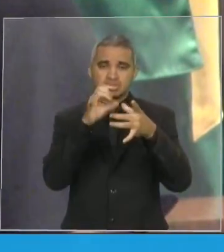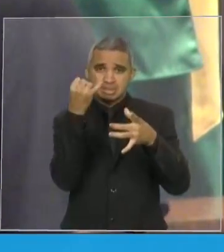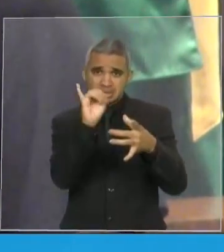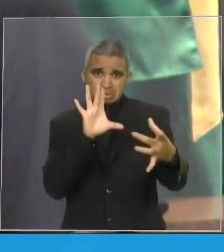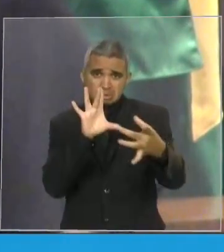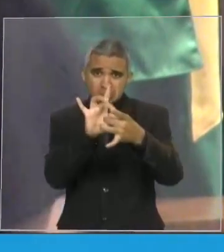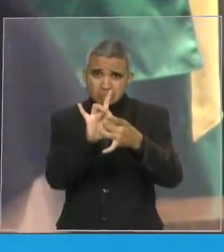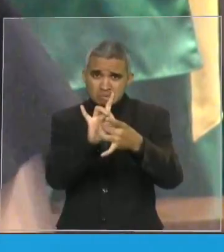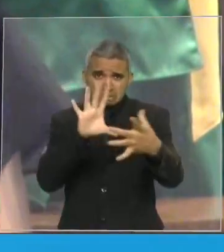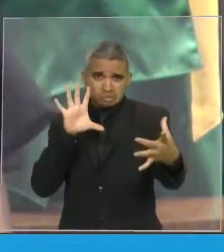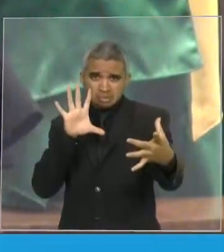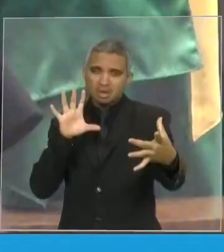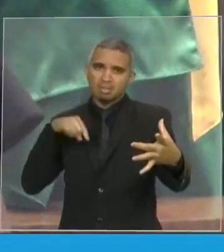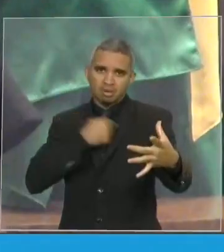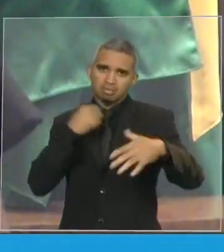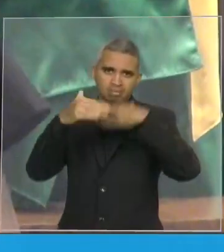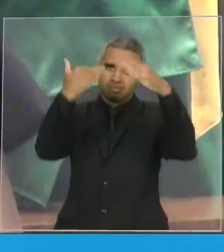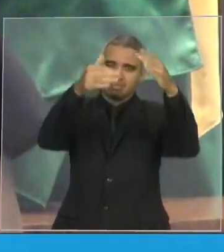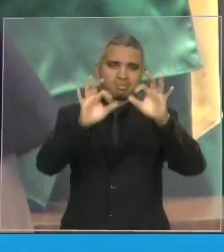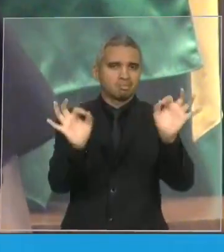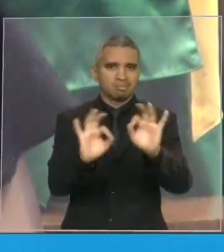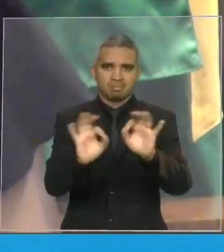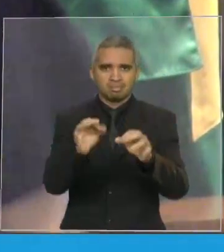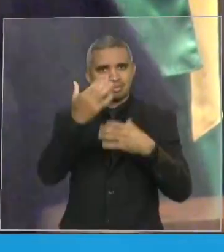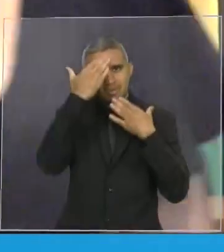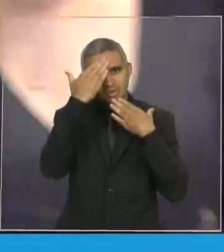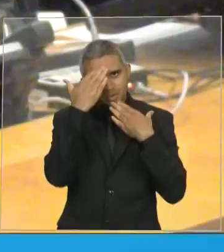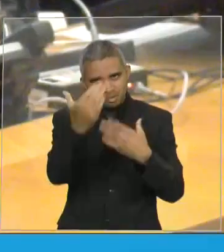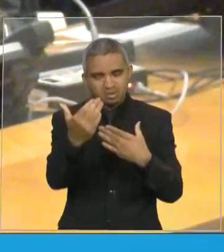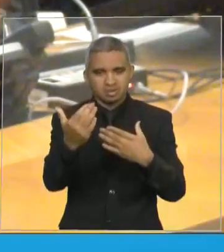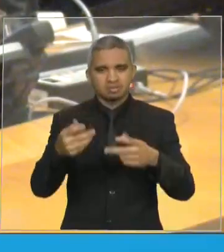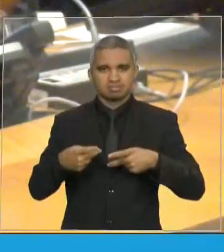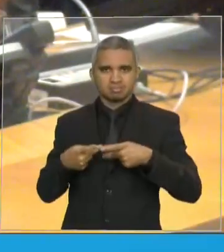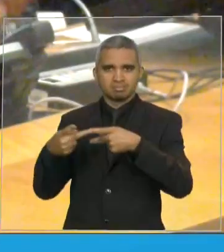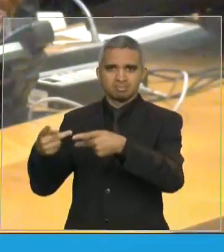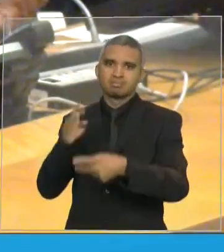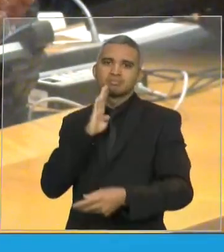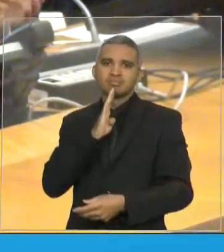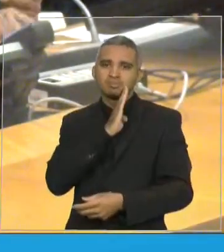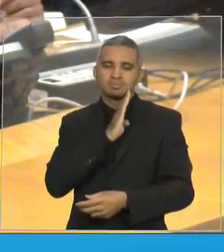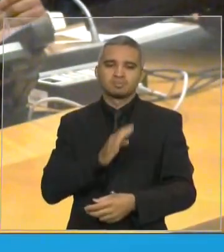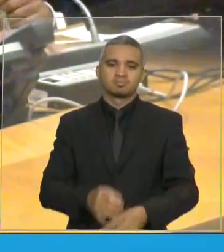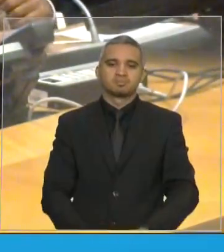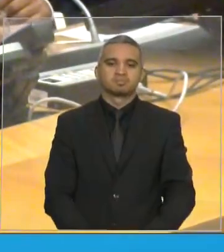muito. Muito obrigada e queria agradecer a Bira pelo convite.